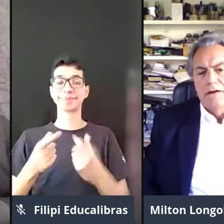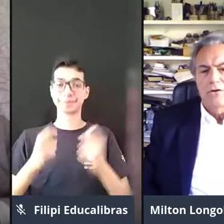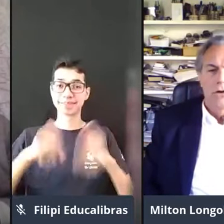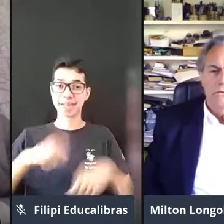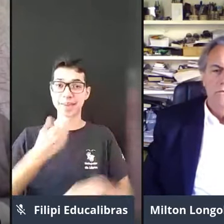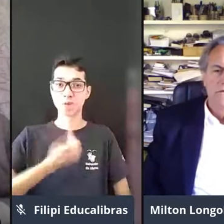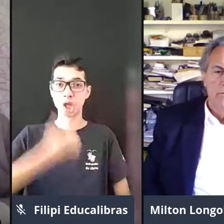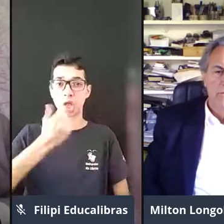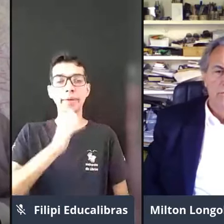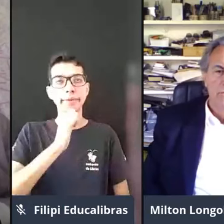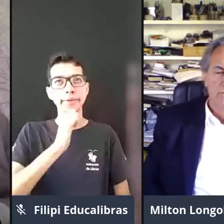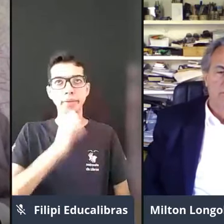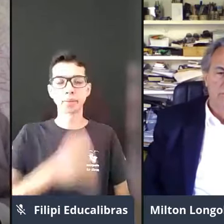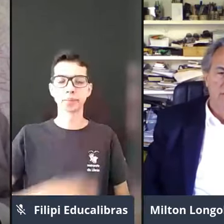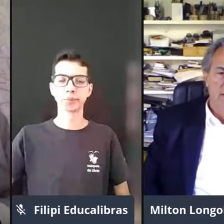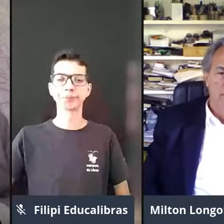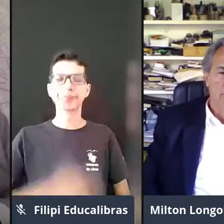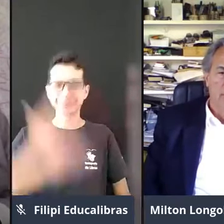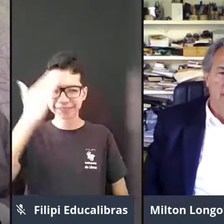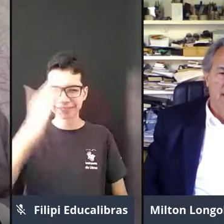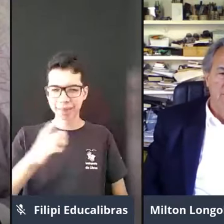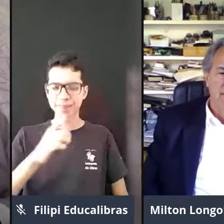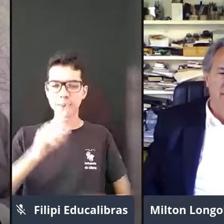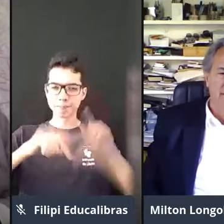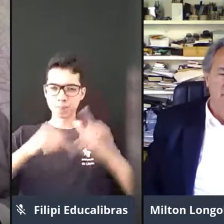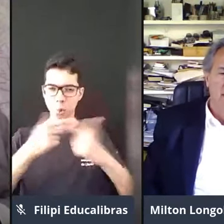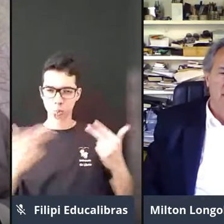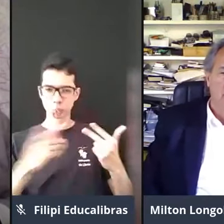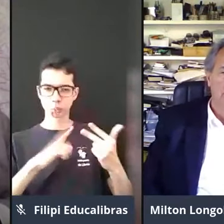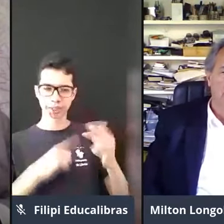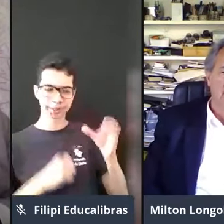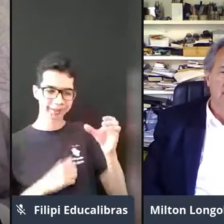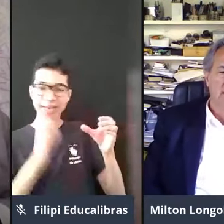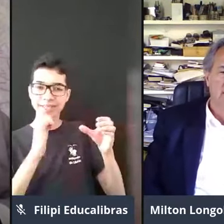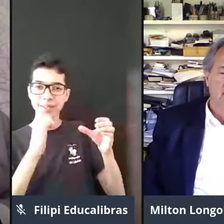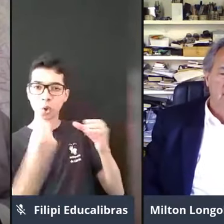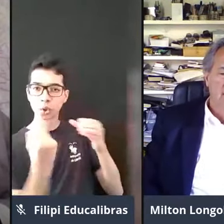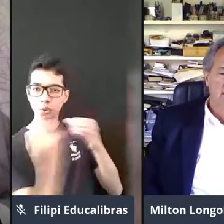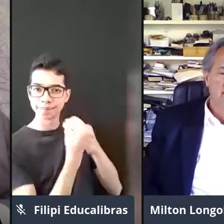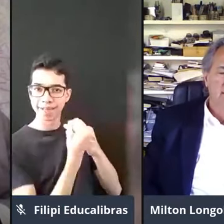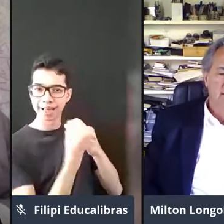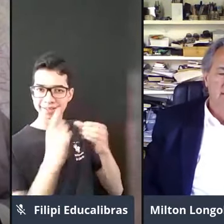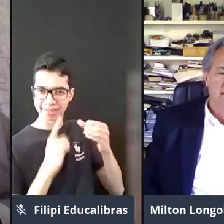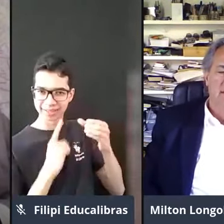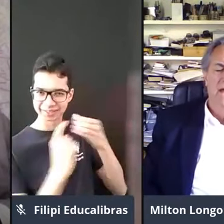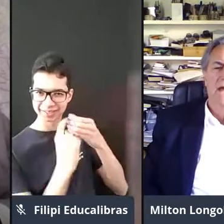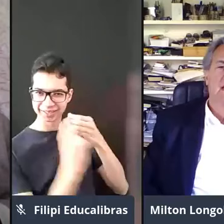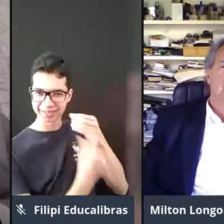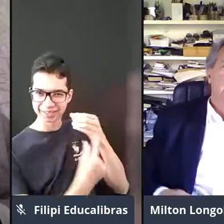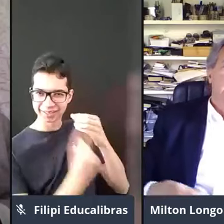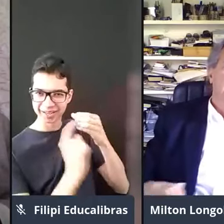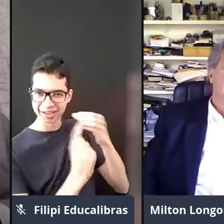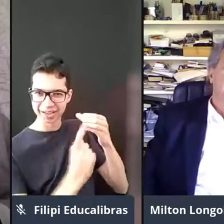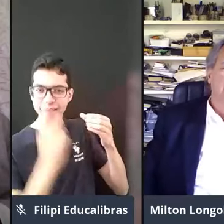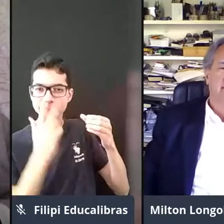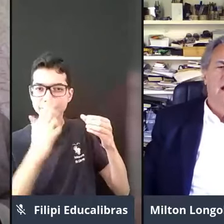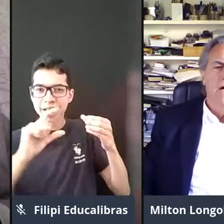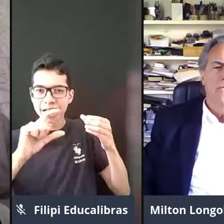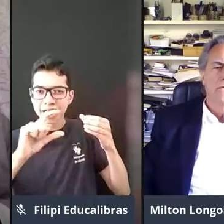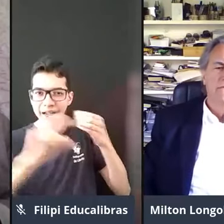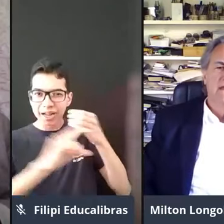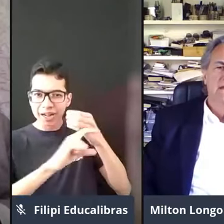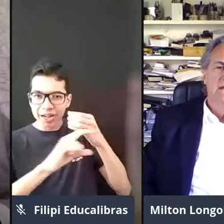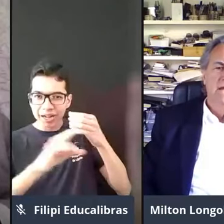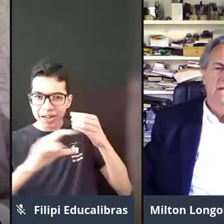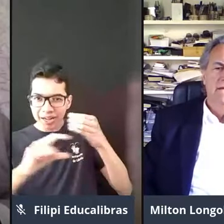exemplo, rótulos de produtos que você vai no supermercado, você quer saber quanto tem de